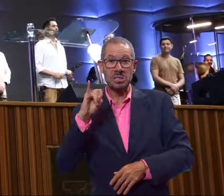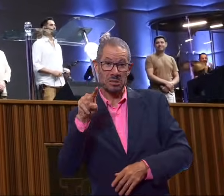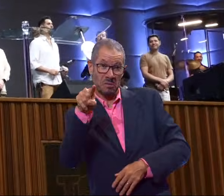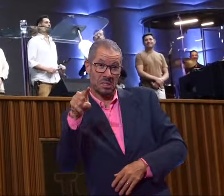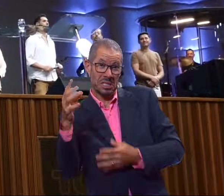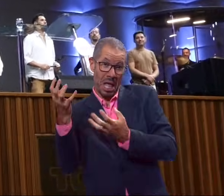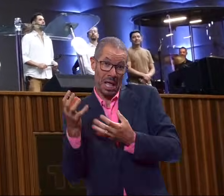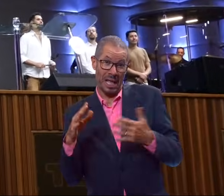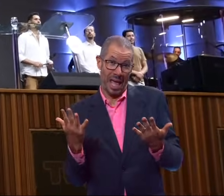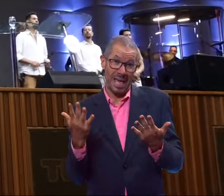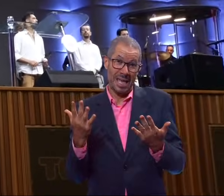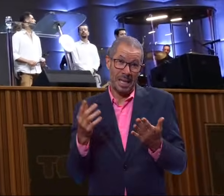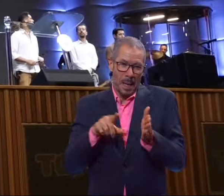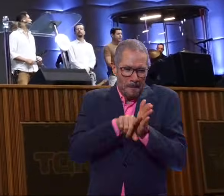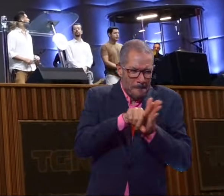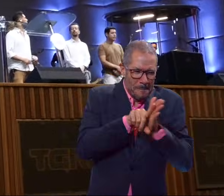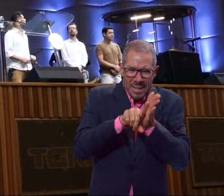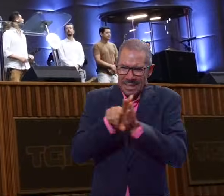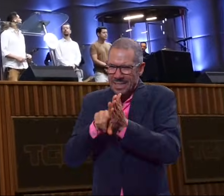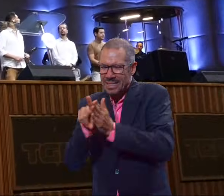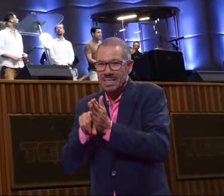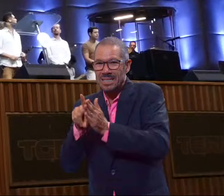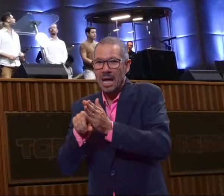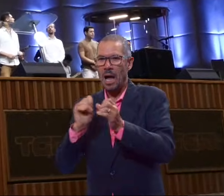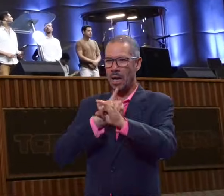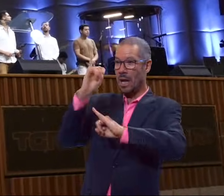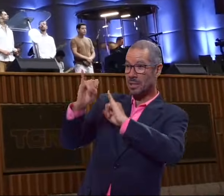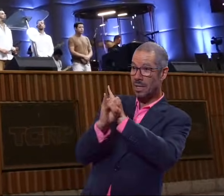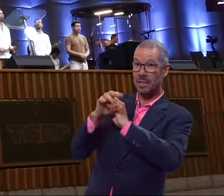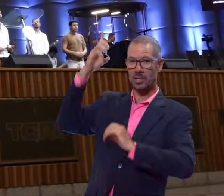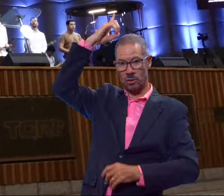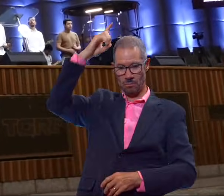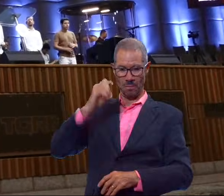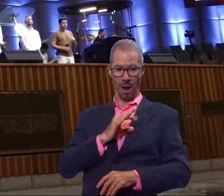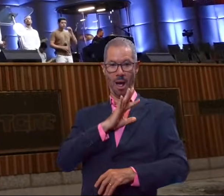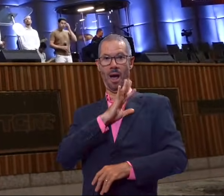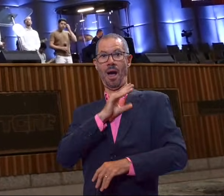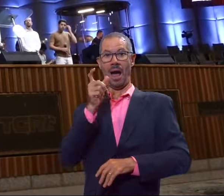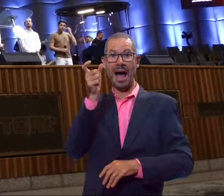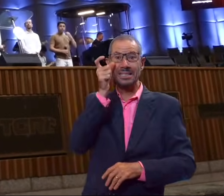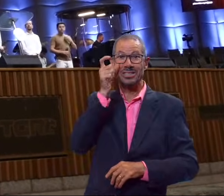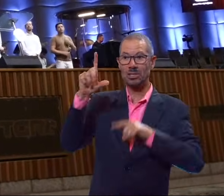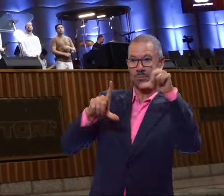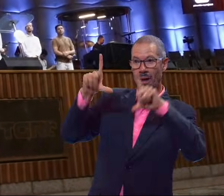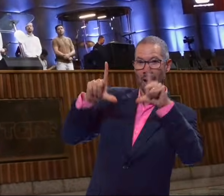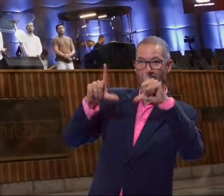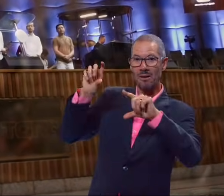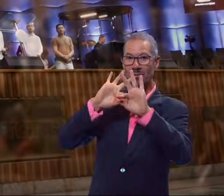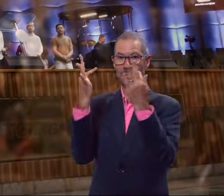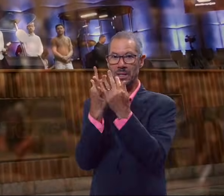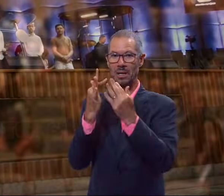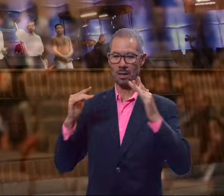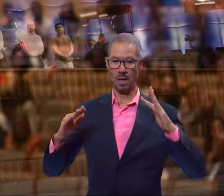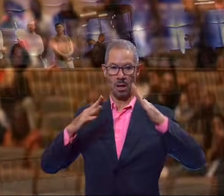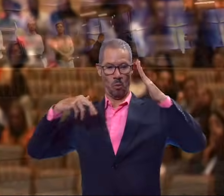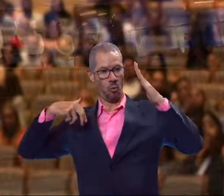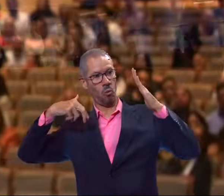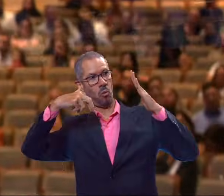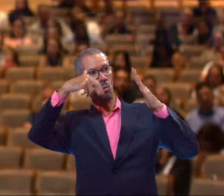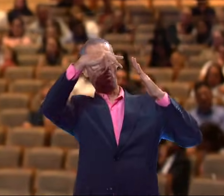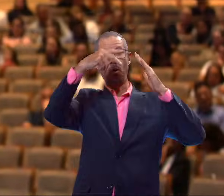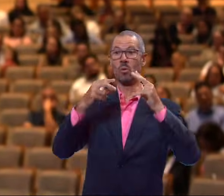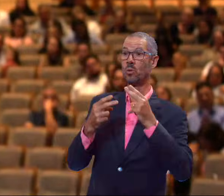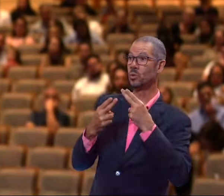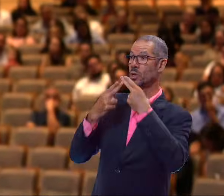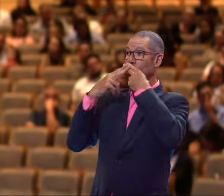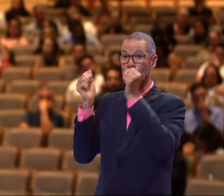vai pesquisar vídeo na internet de avivamento para assistir com a sua família, você vai subir a montanha, você vai fazer um